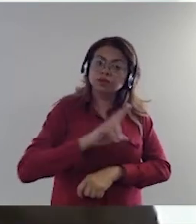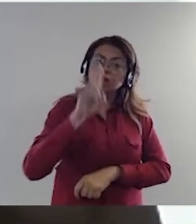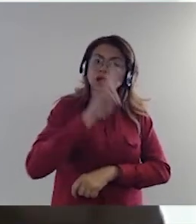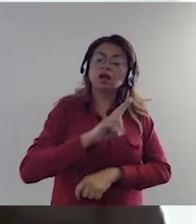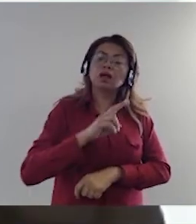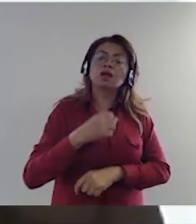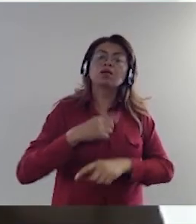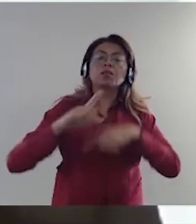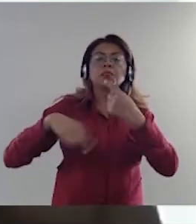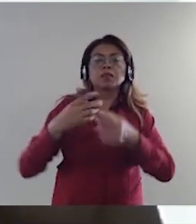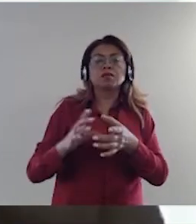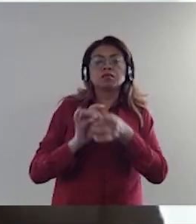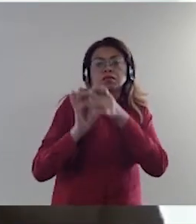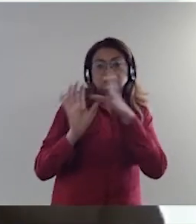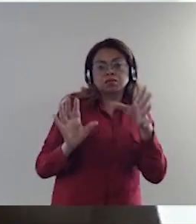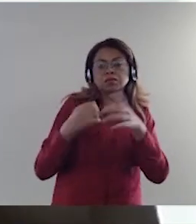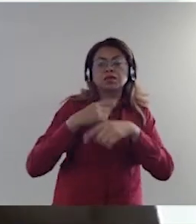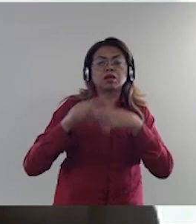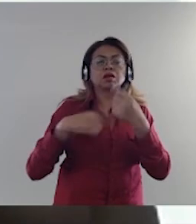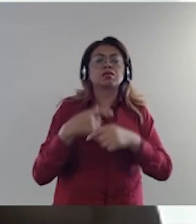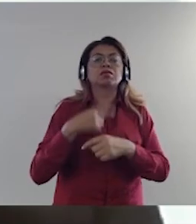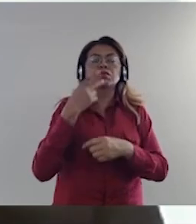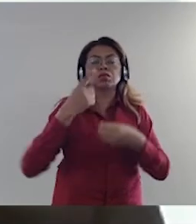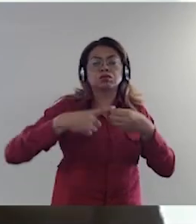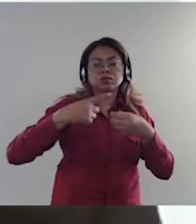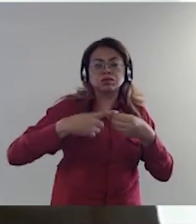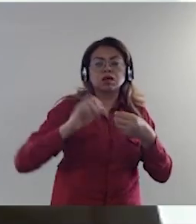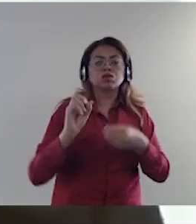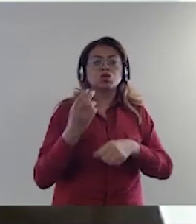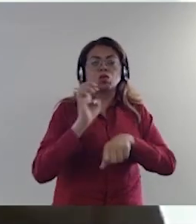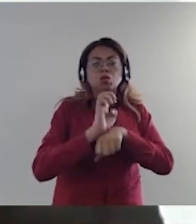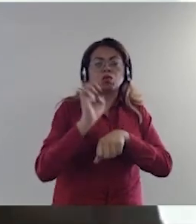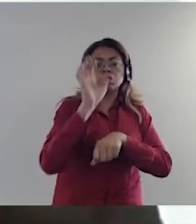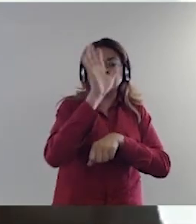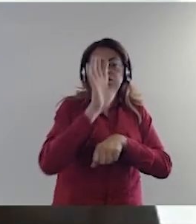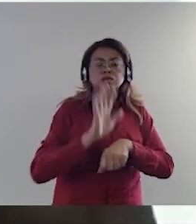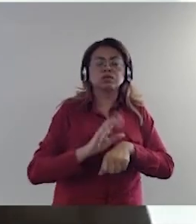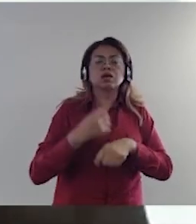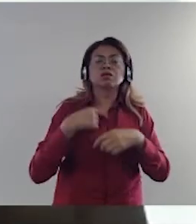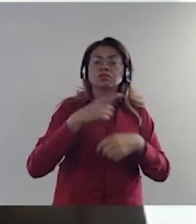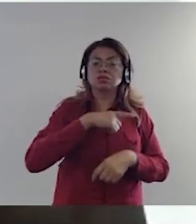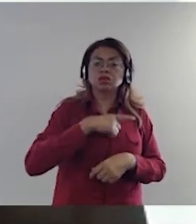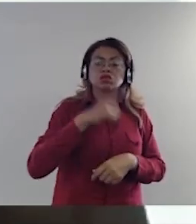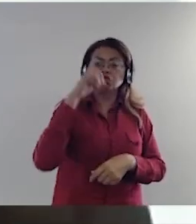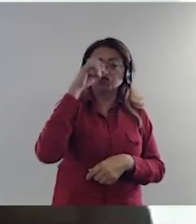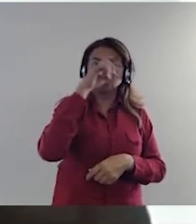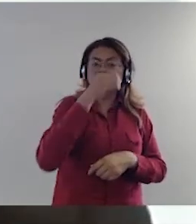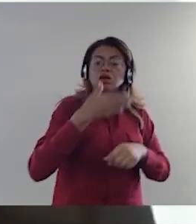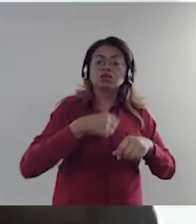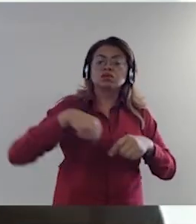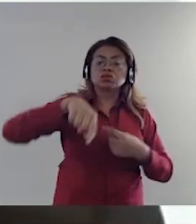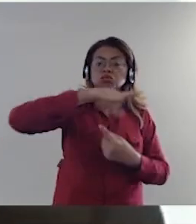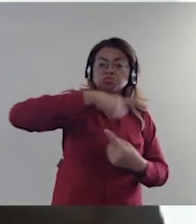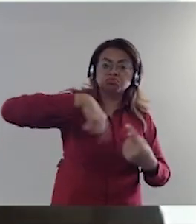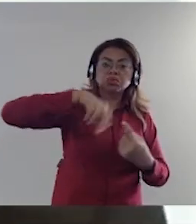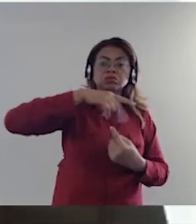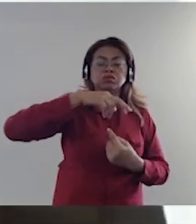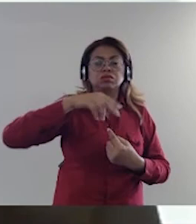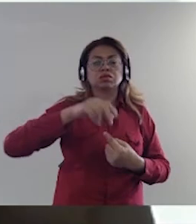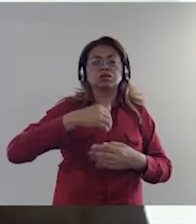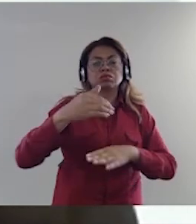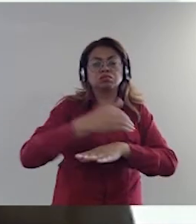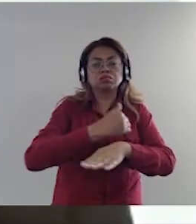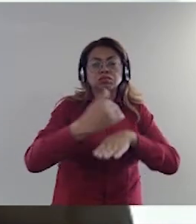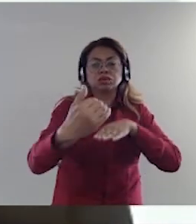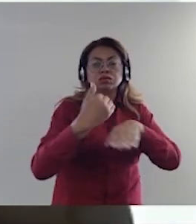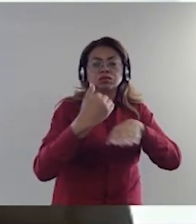mais dificuldade, né, que estão em estados ou cidades em que foi decretado lockdown, em que há uma dificuldade maior de circulação, fruir desse